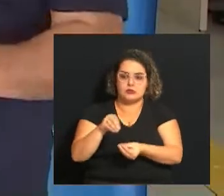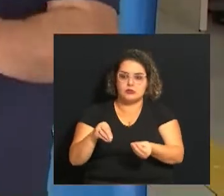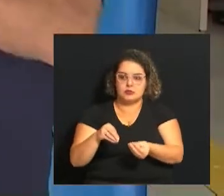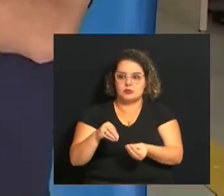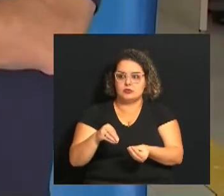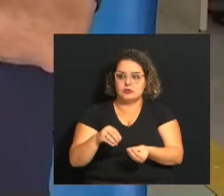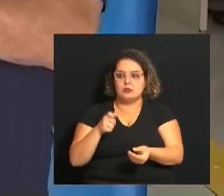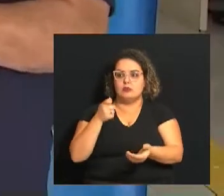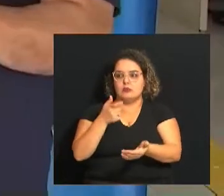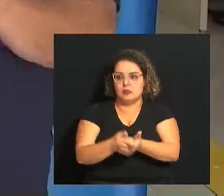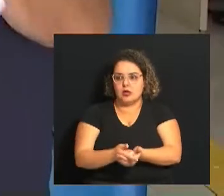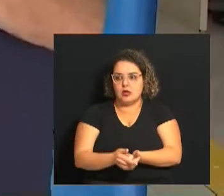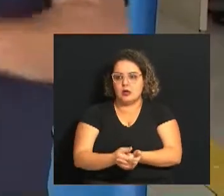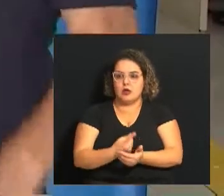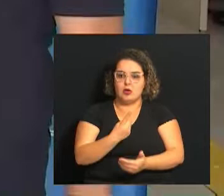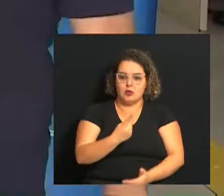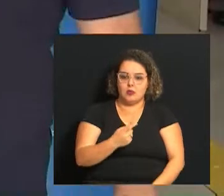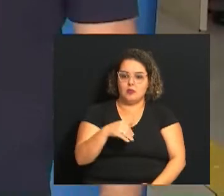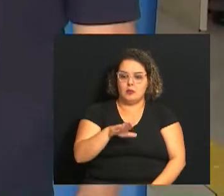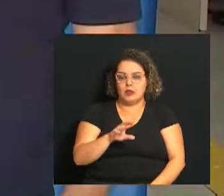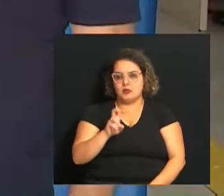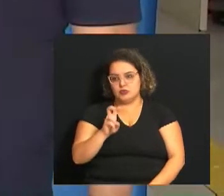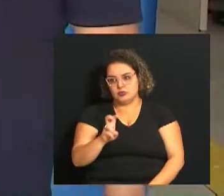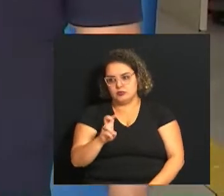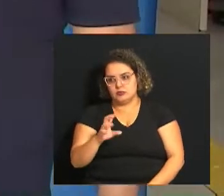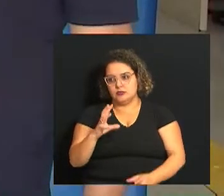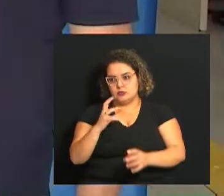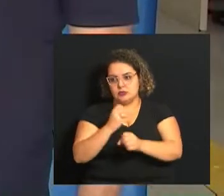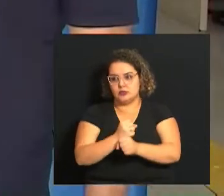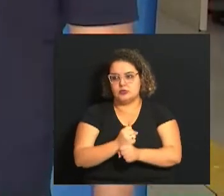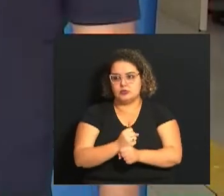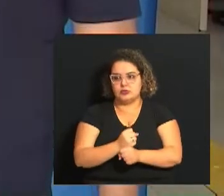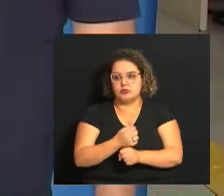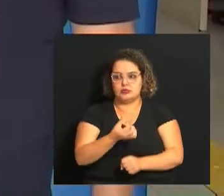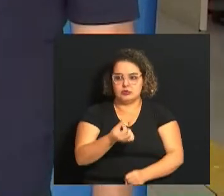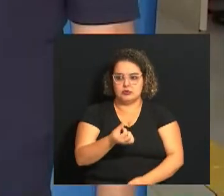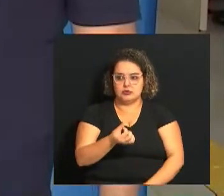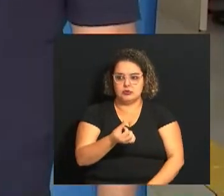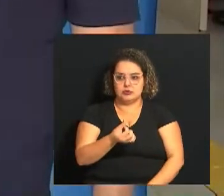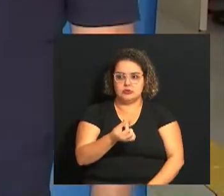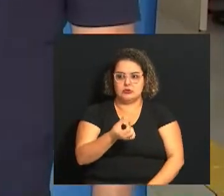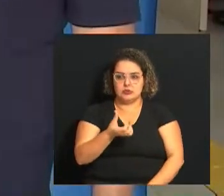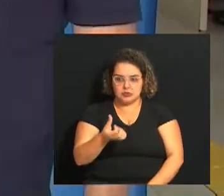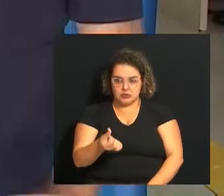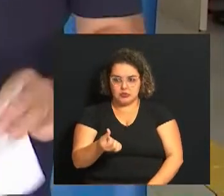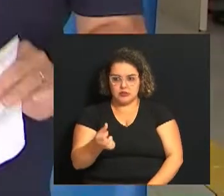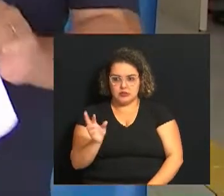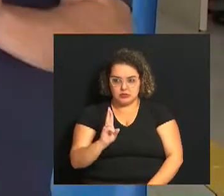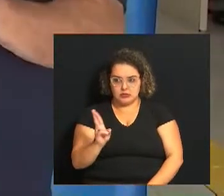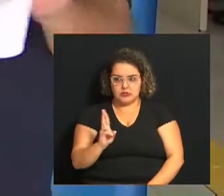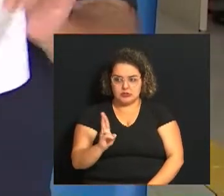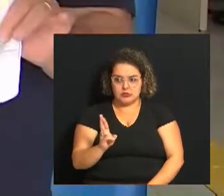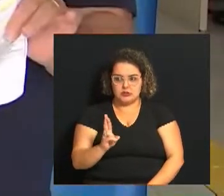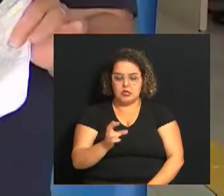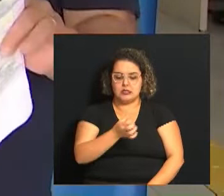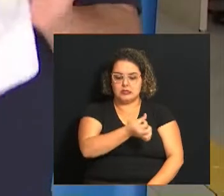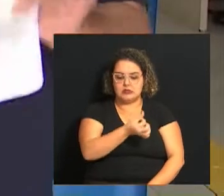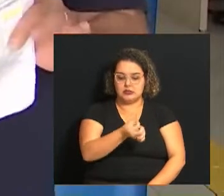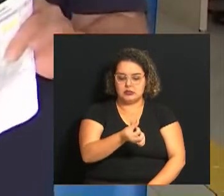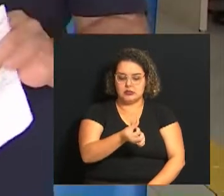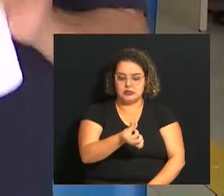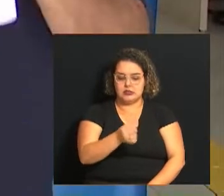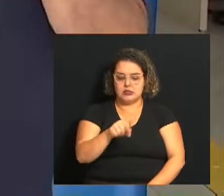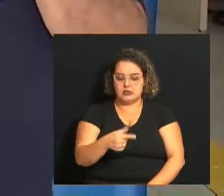Paga o 1 e mais o 5, vai dar uma totalidade de R$ 66,60. Então, vamos lá,